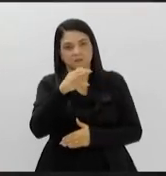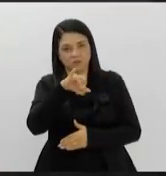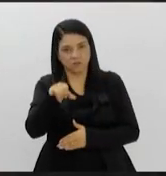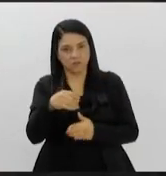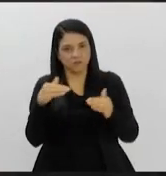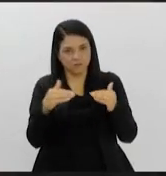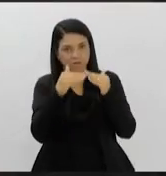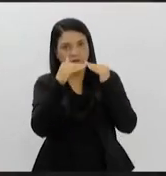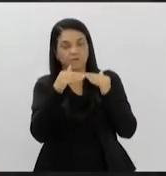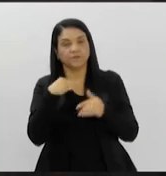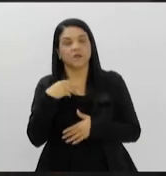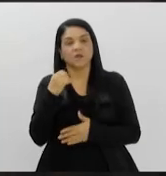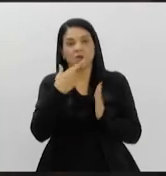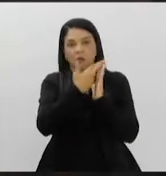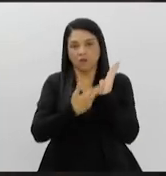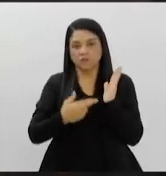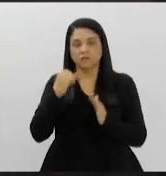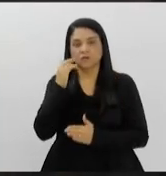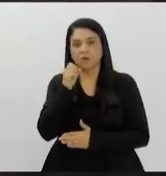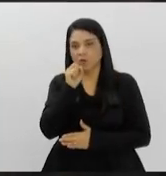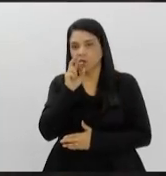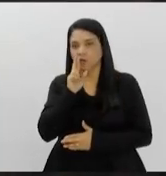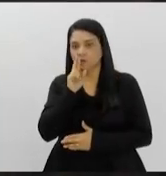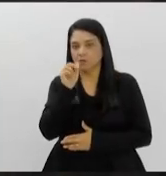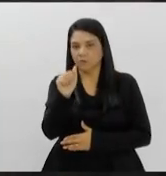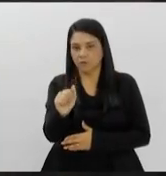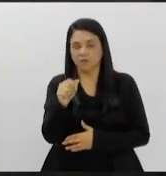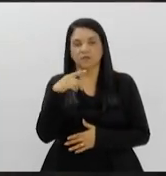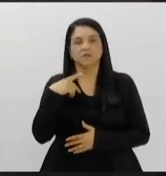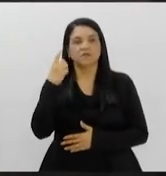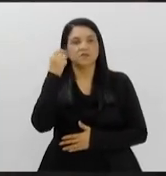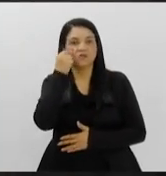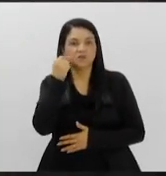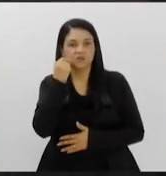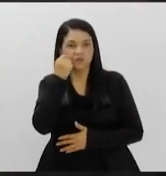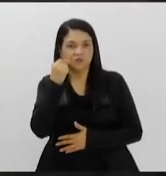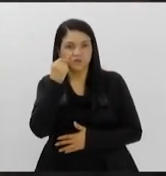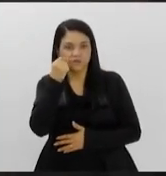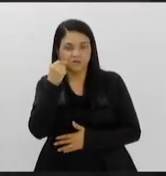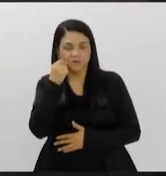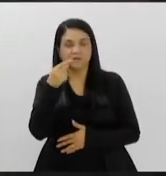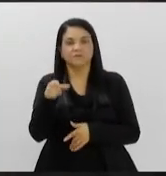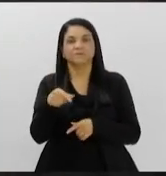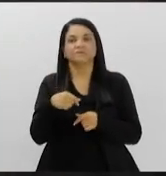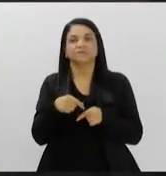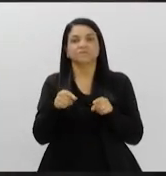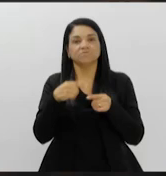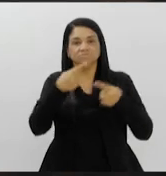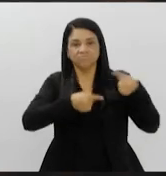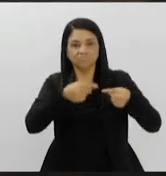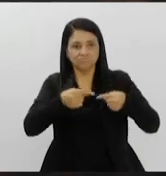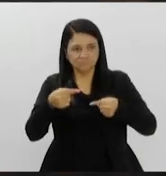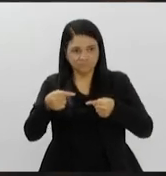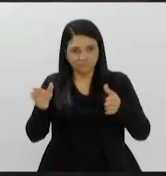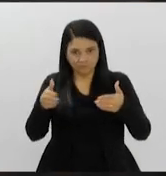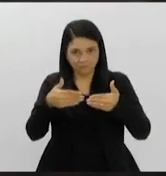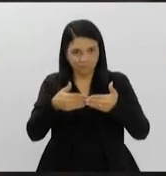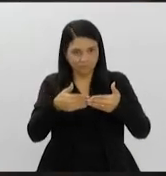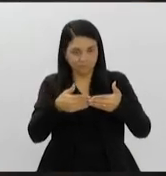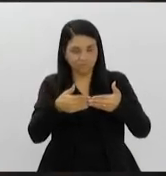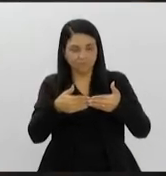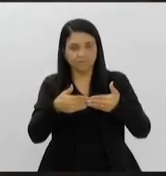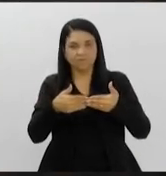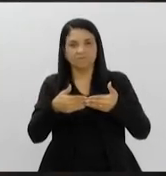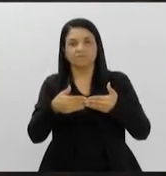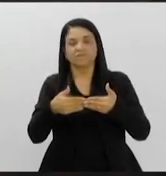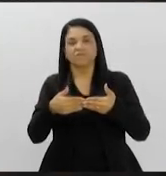dos deputados Rodrigo Amorim, Gisele Monteiro e Giovanni Ratinho. Em discussão. Não havendo quem queira discutir, Pobel? Não havendo quem queira